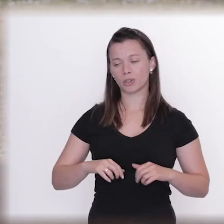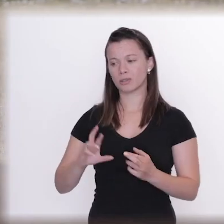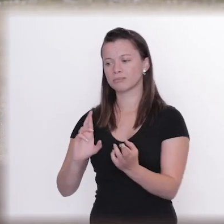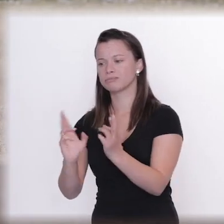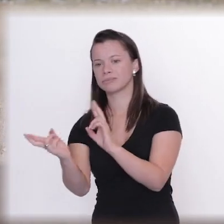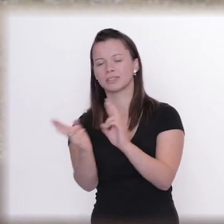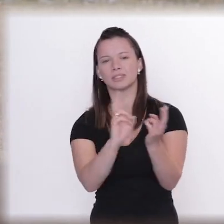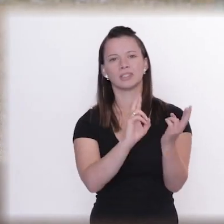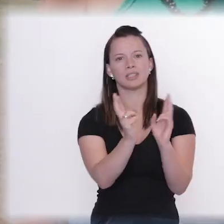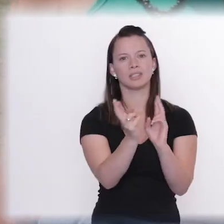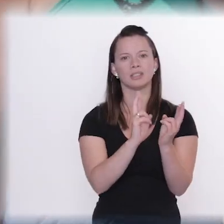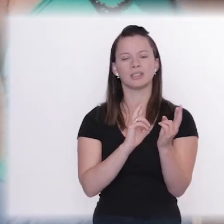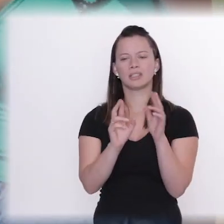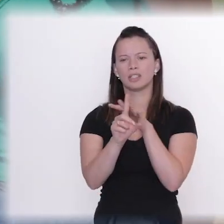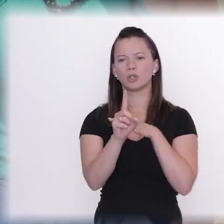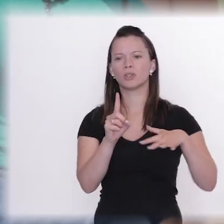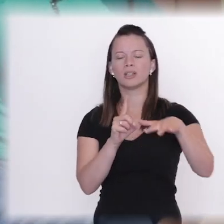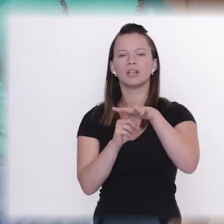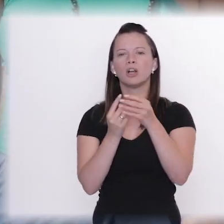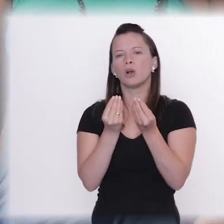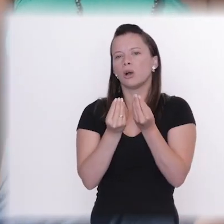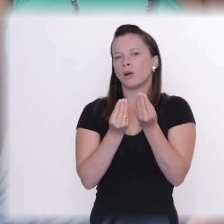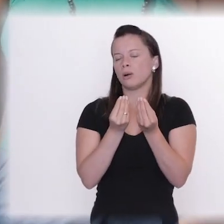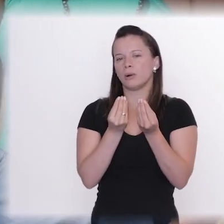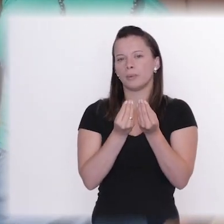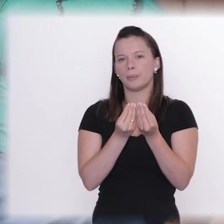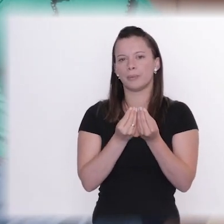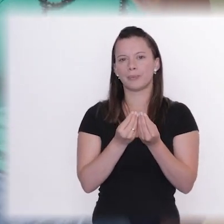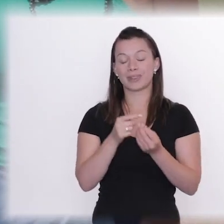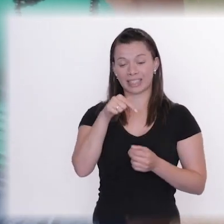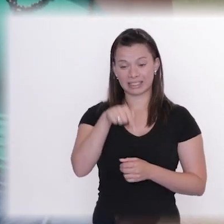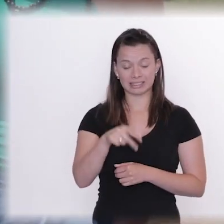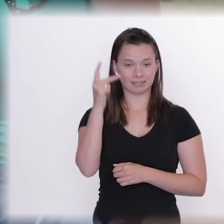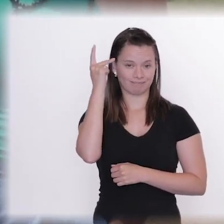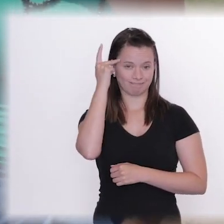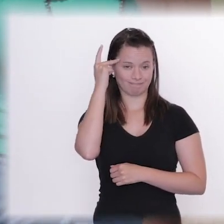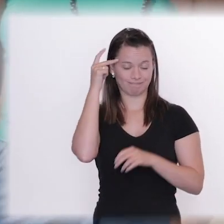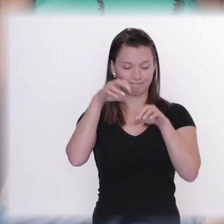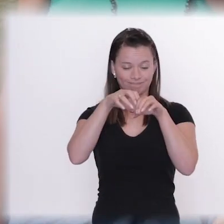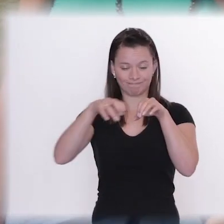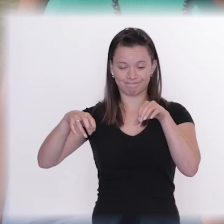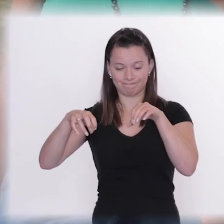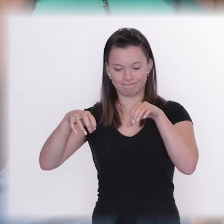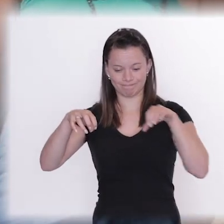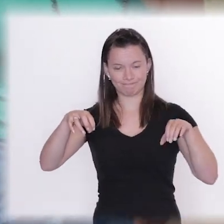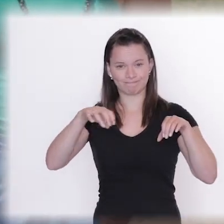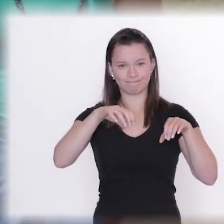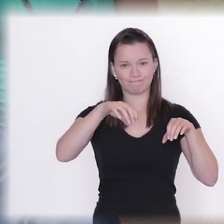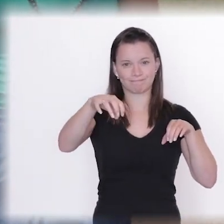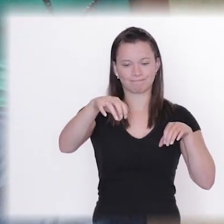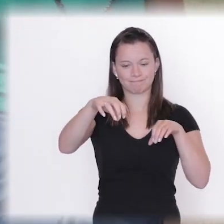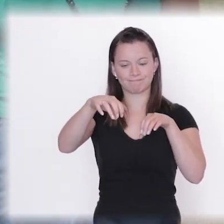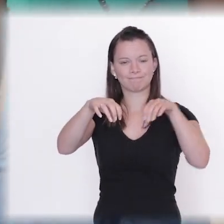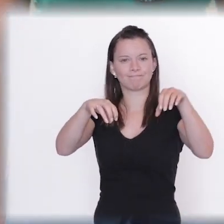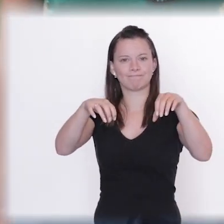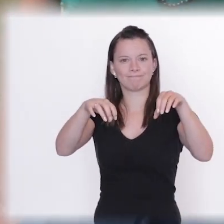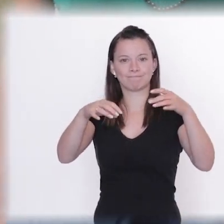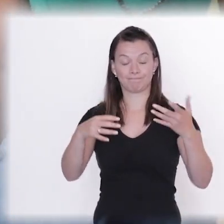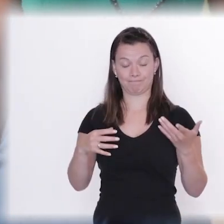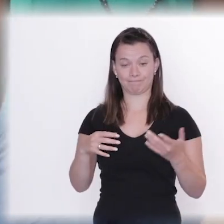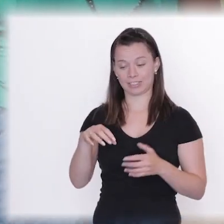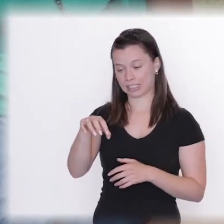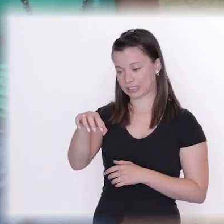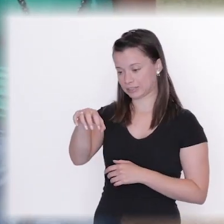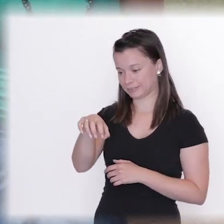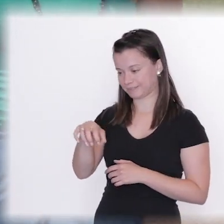sociedade está estruturada. Sim. E a cidade de São Paulo, ela é muito segregada, né? A cidade de São Paulo, a gente tem um quadrilátero ali,